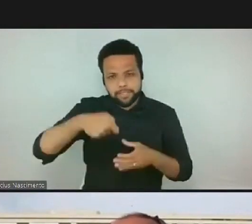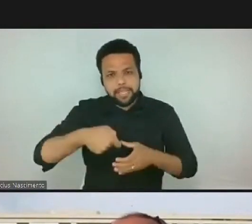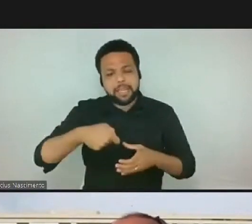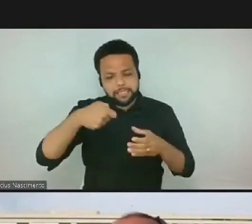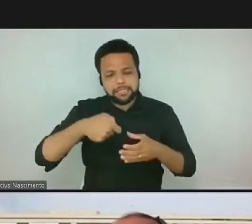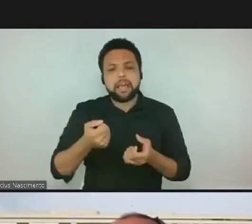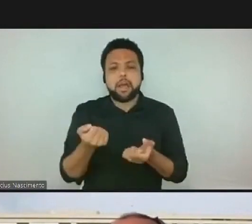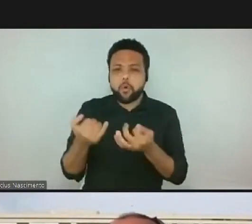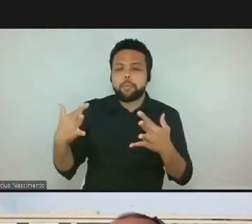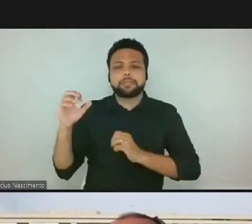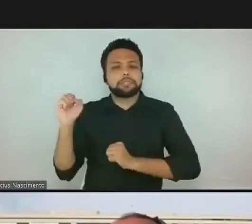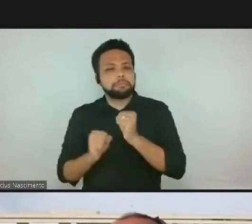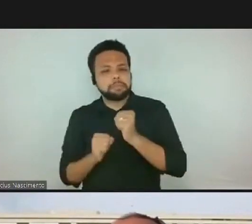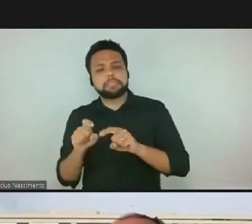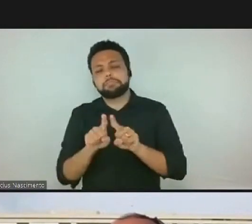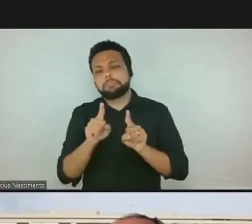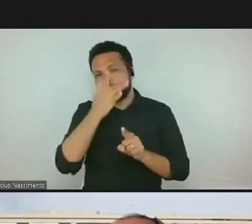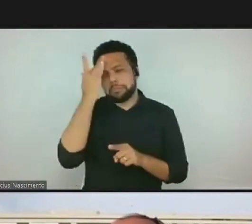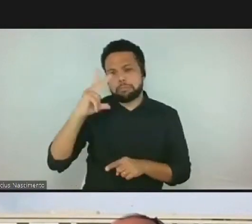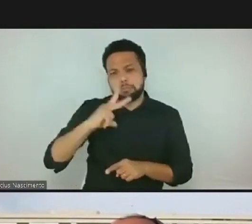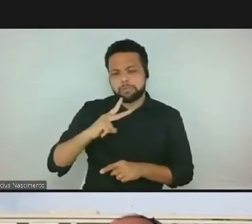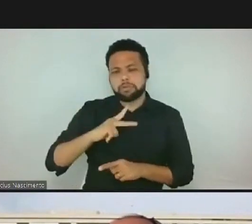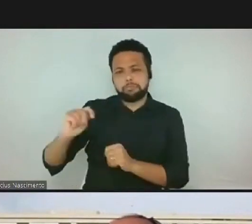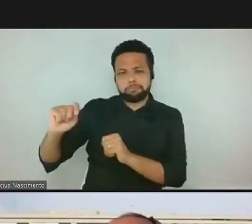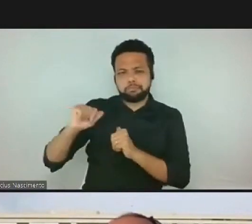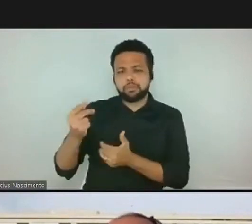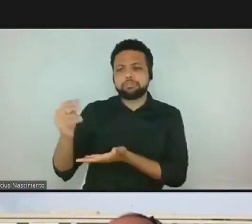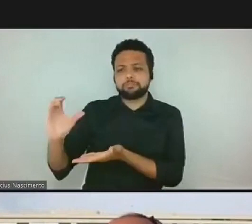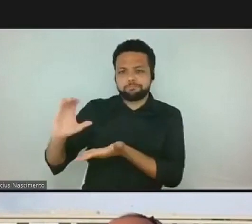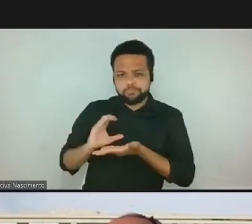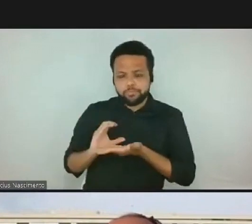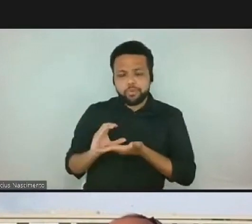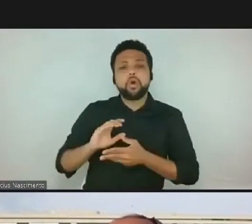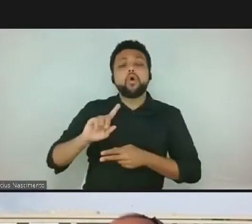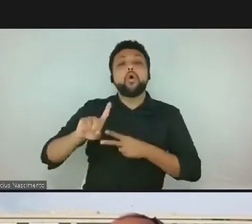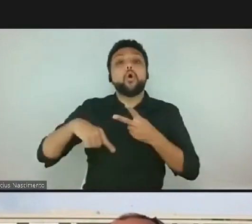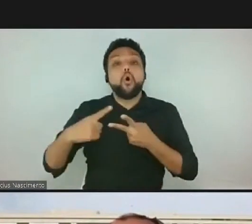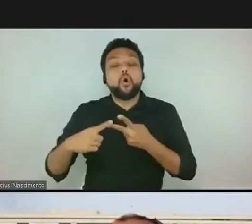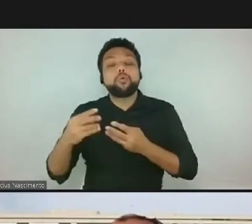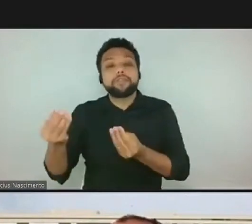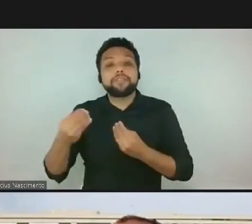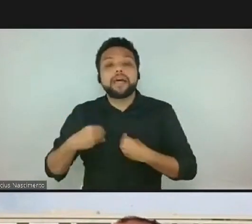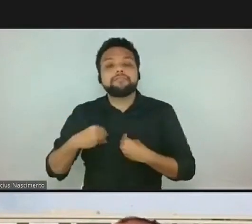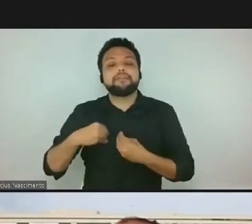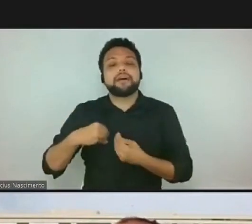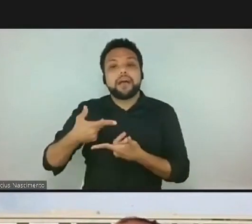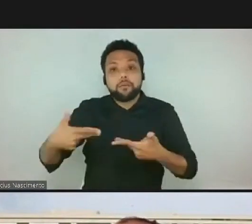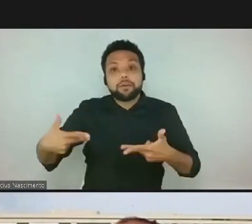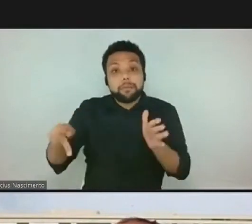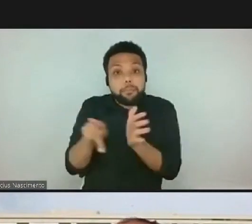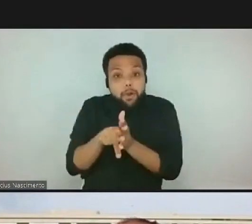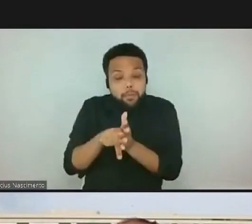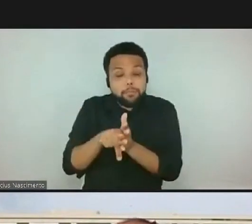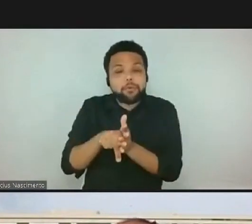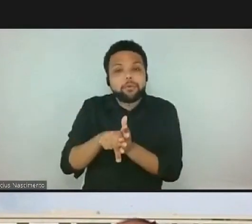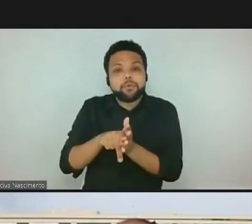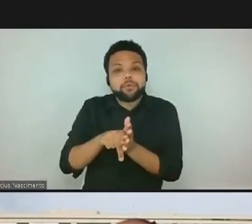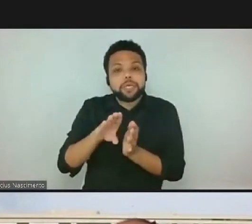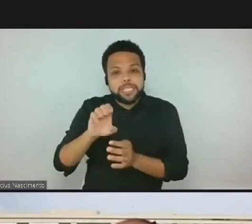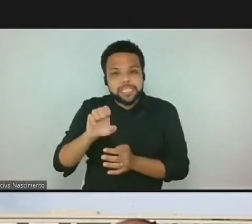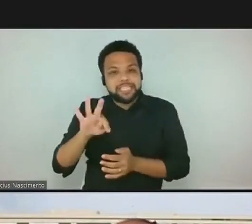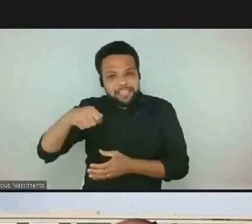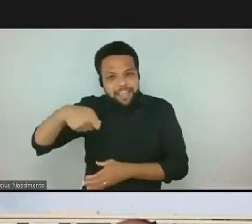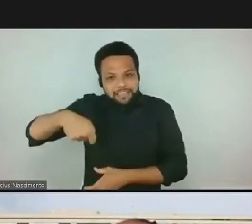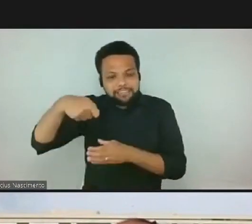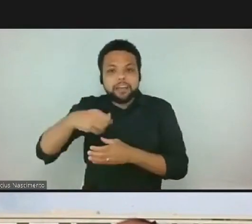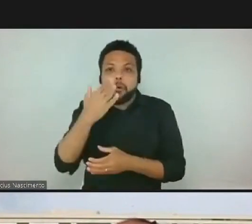ou pessoas físicas entregavam os itens da cesta básica. E a gente